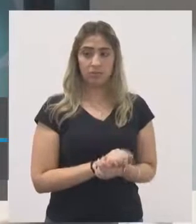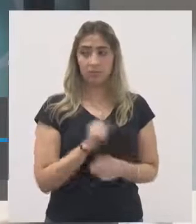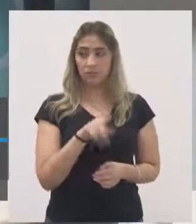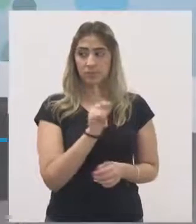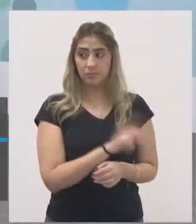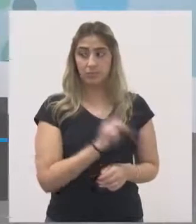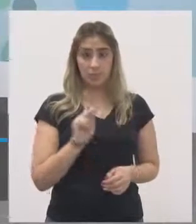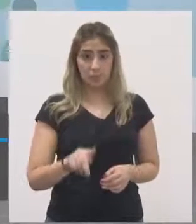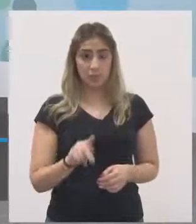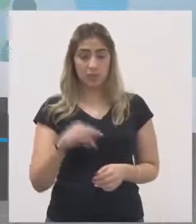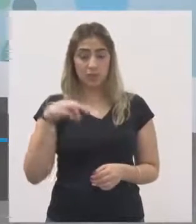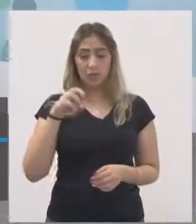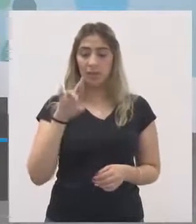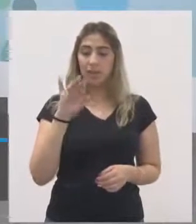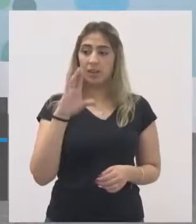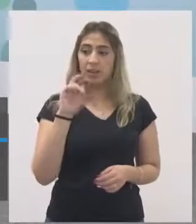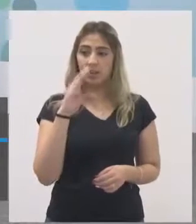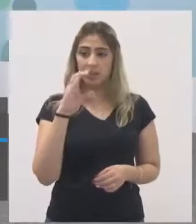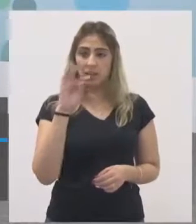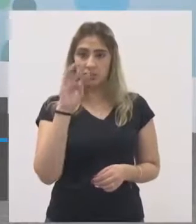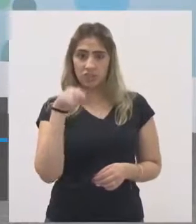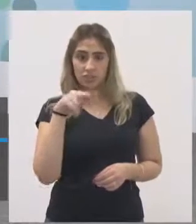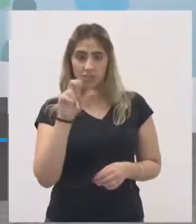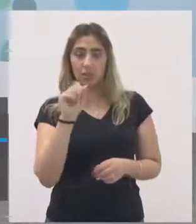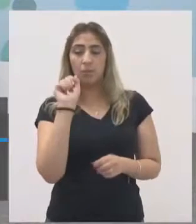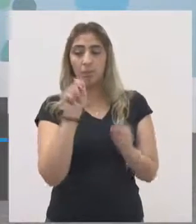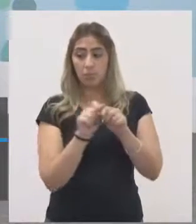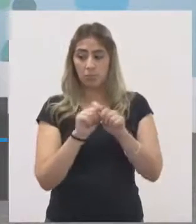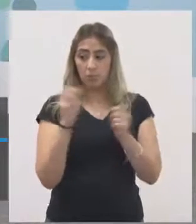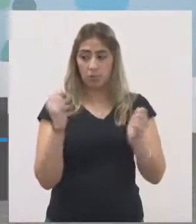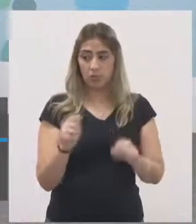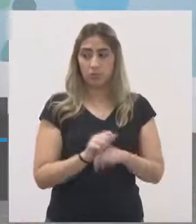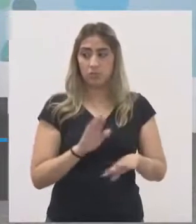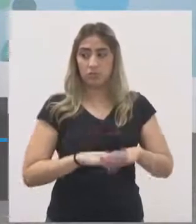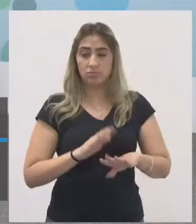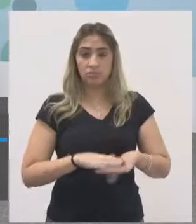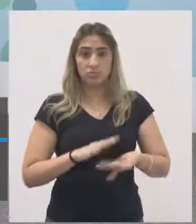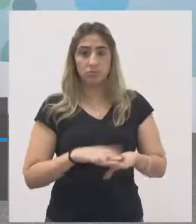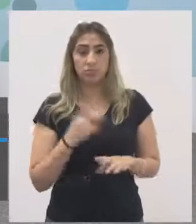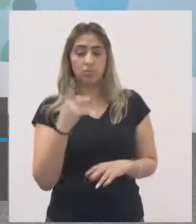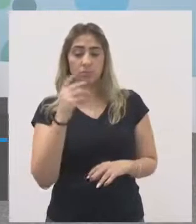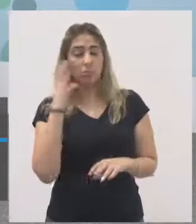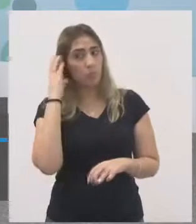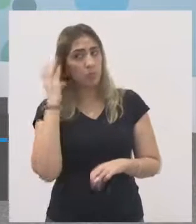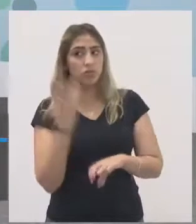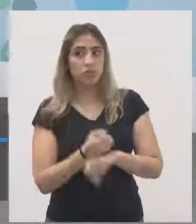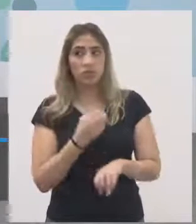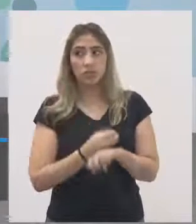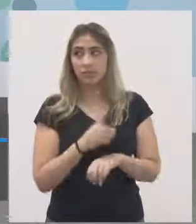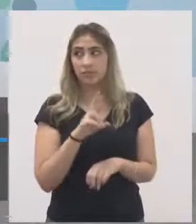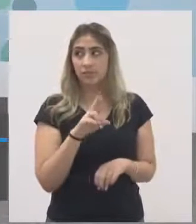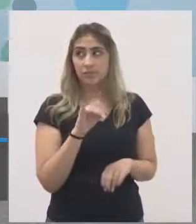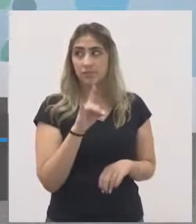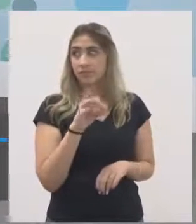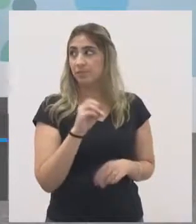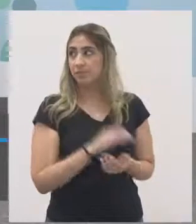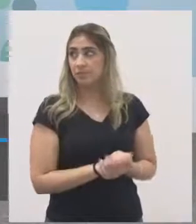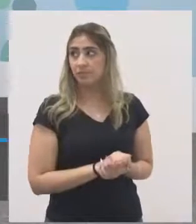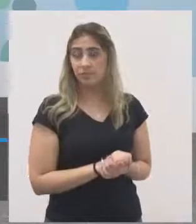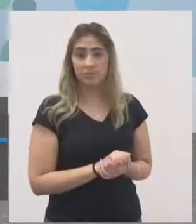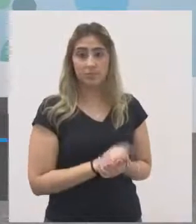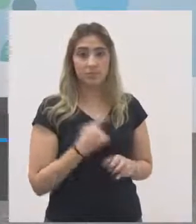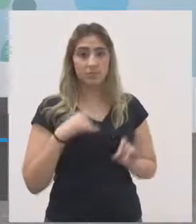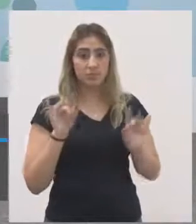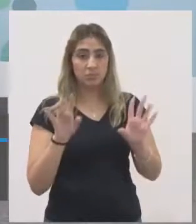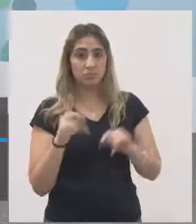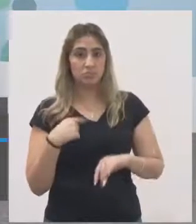professora Cristina coloca aqui: pode-se realizar uma comparação com podcasts e programas de rádio. Buscam atender um público específico